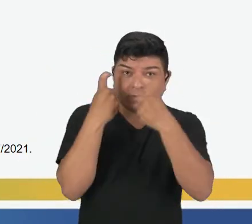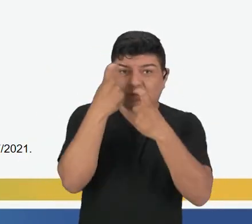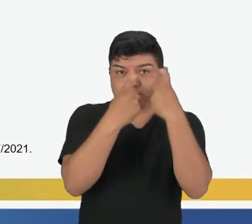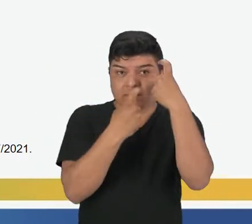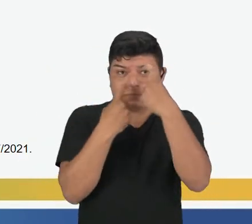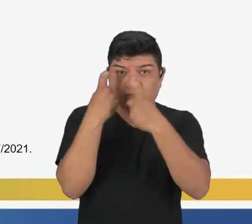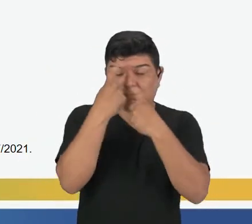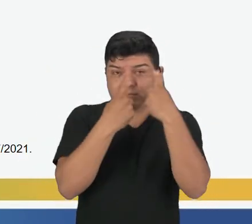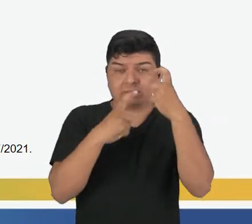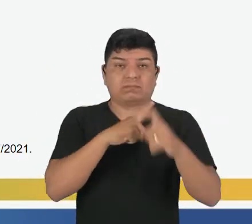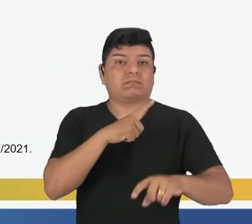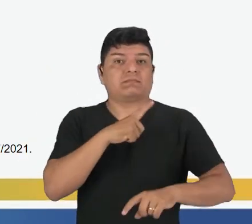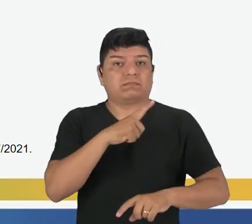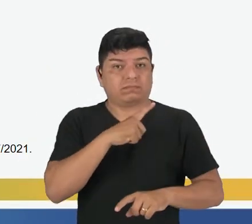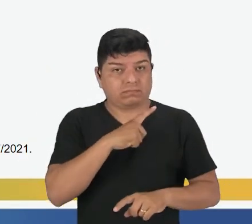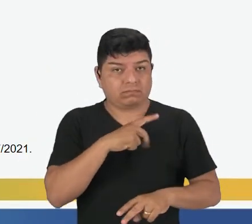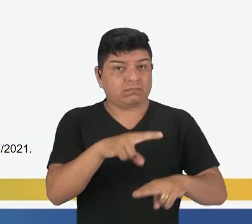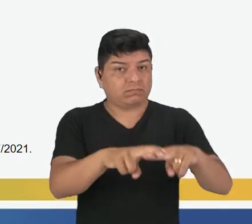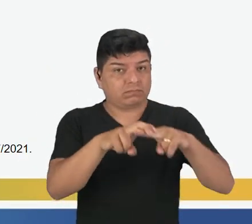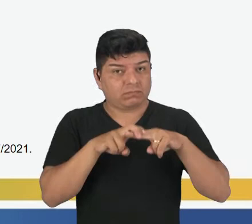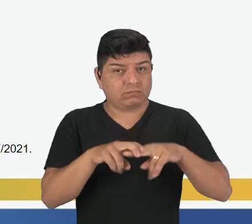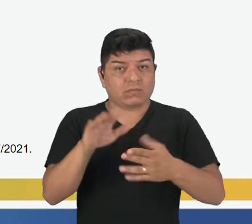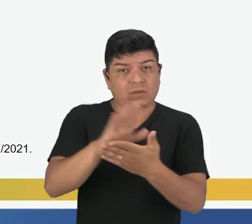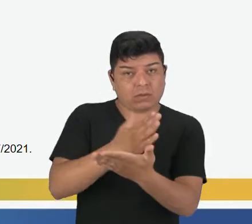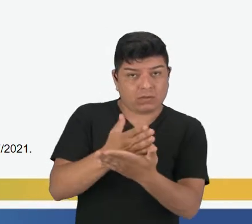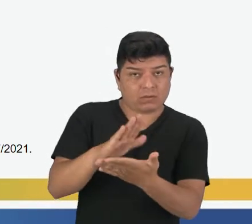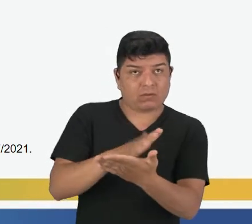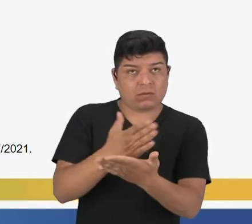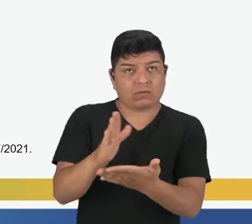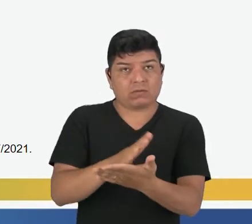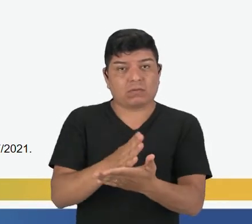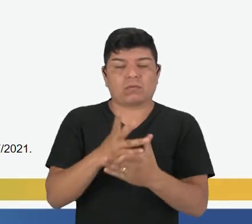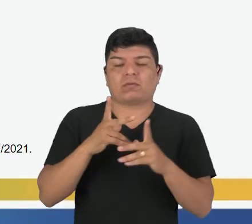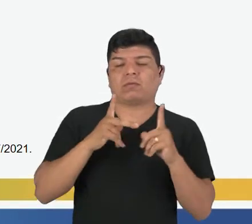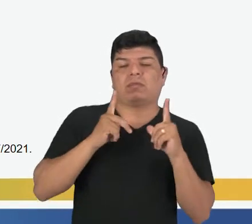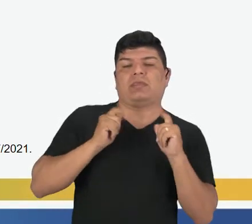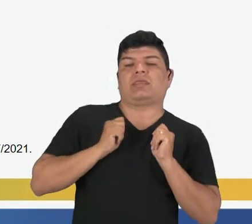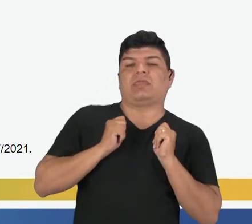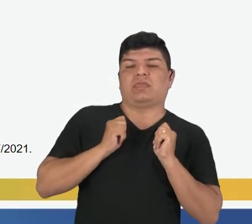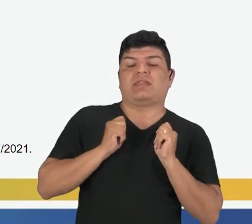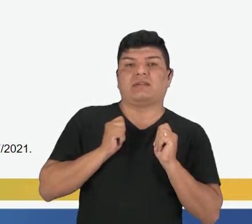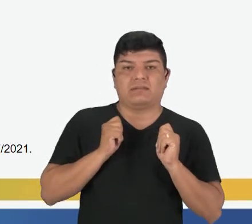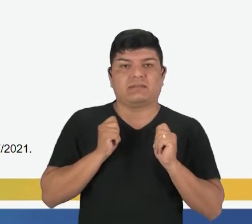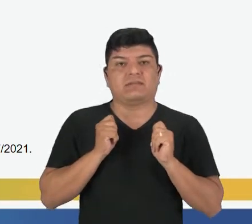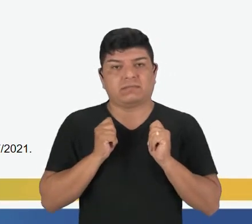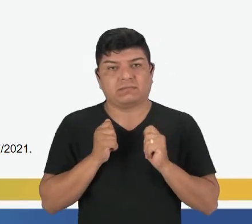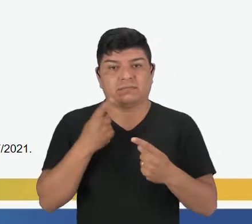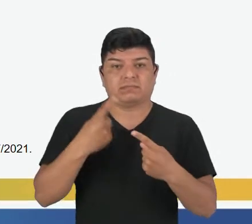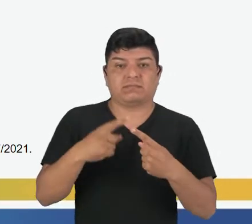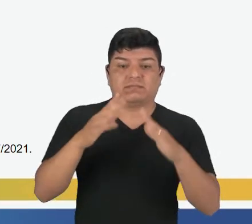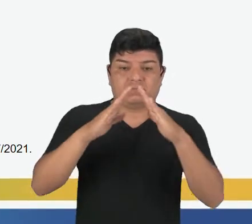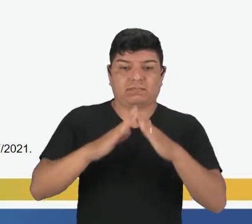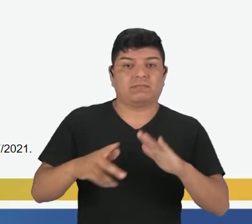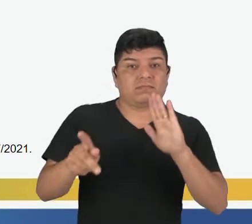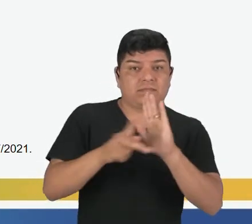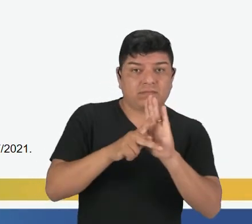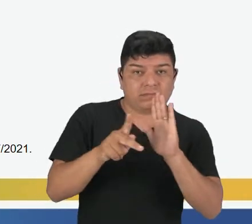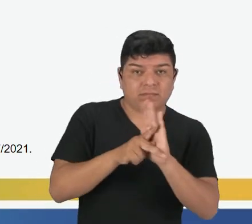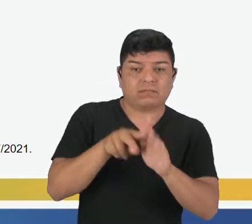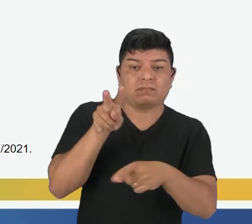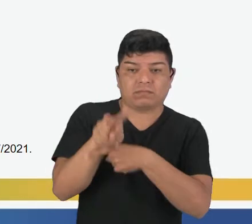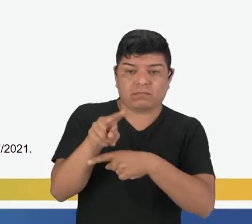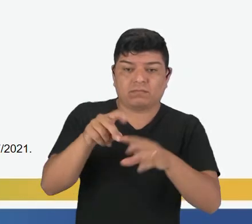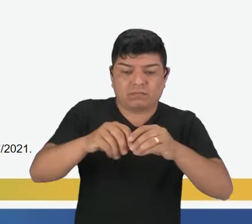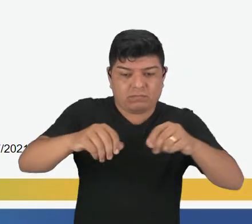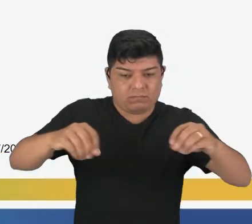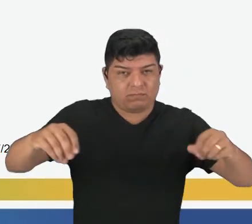preocupações que eles tinham. Alguns eram sedentários e, por terem residência fixa, cultivavam